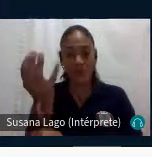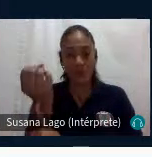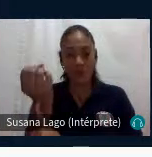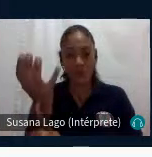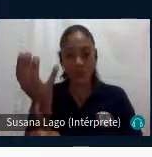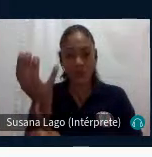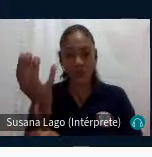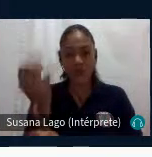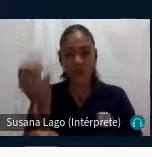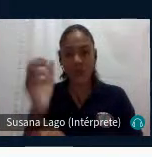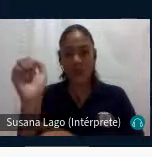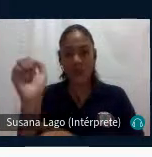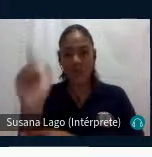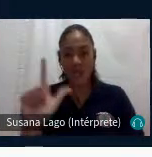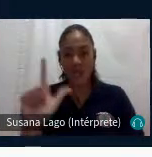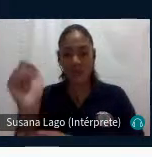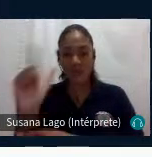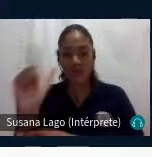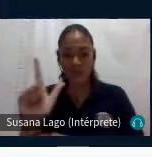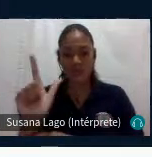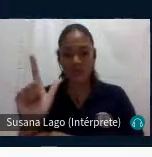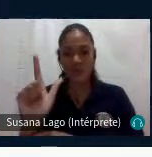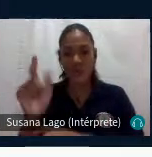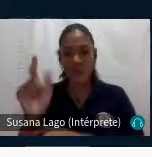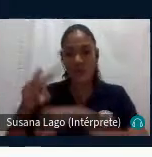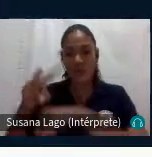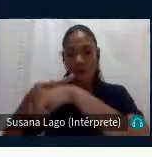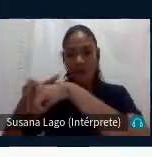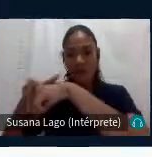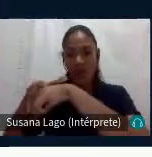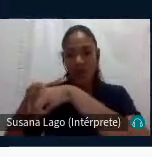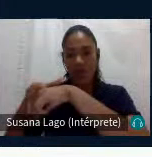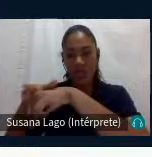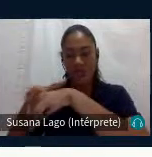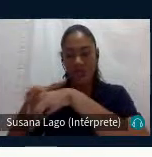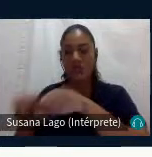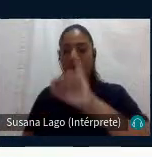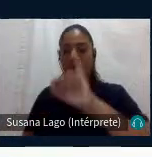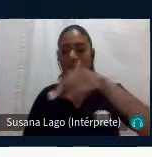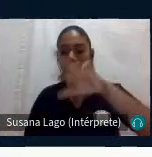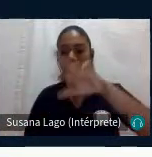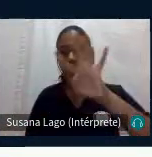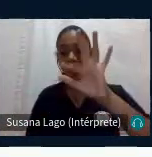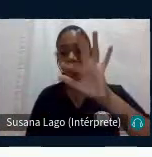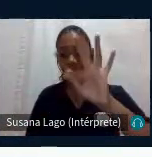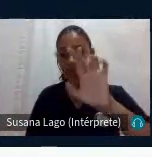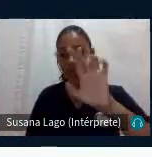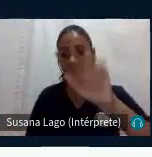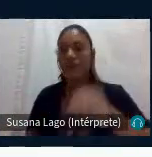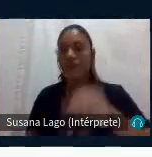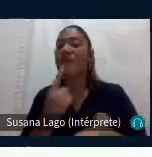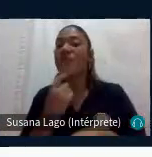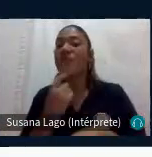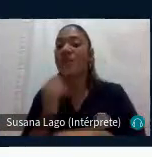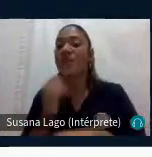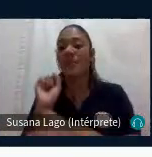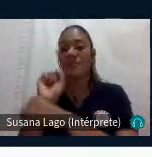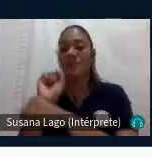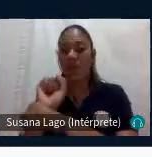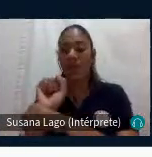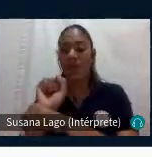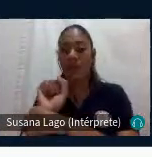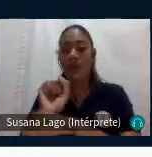azul, os LEDs azuis, verdes e os infravermelhos, eles estão impossibilitados, e o vermelho e o amarelo